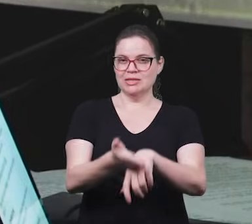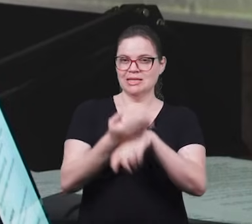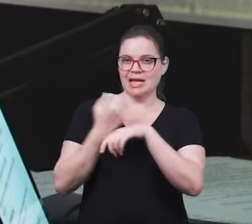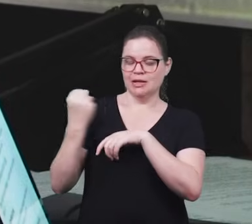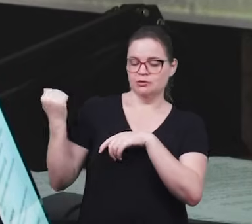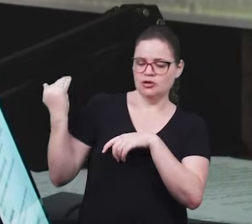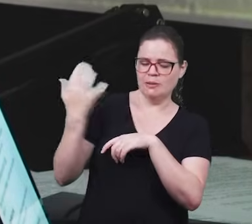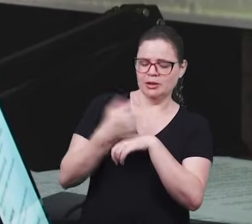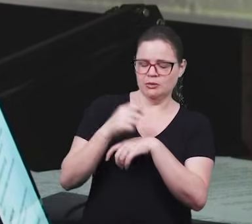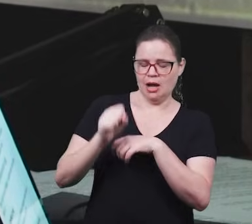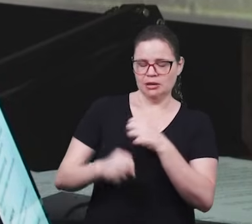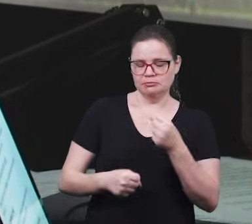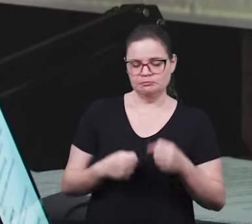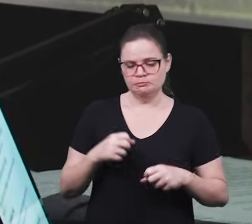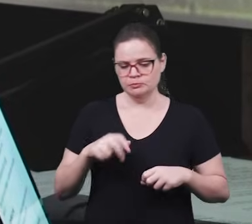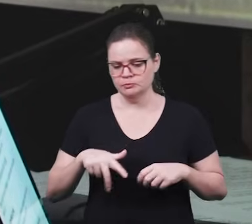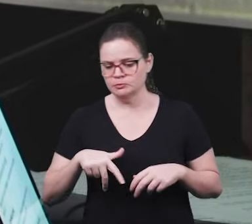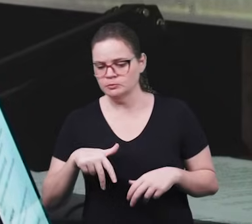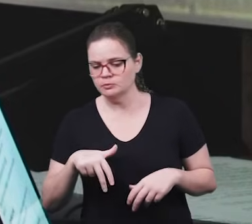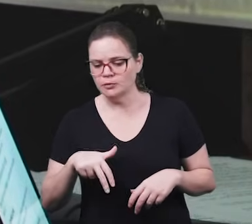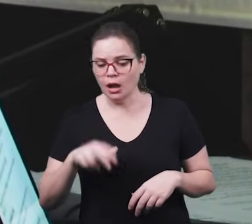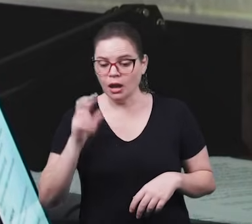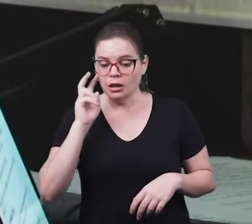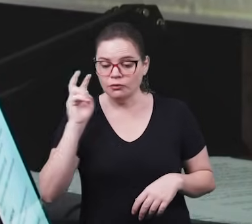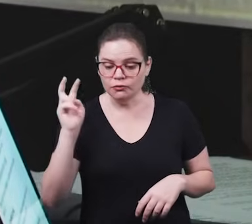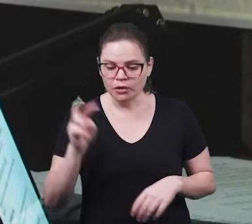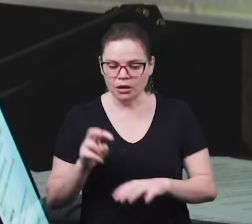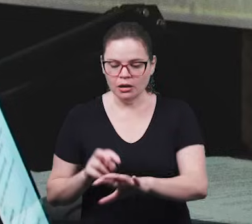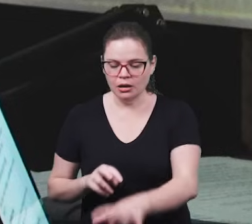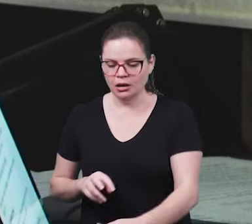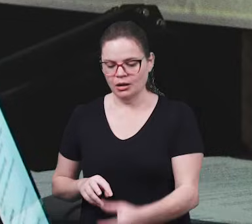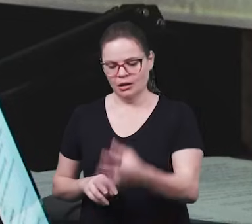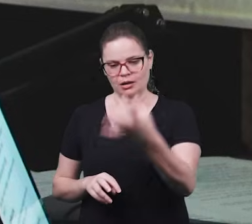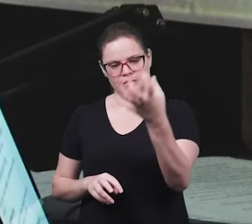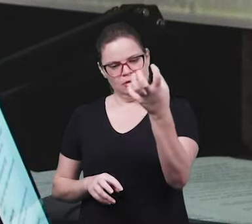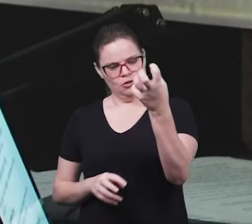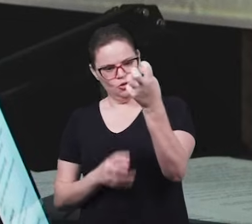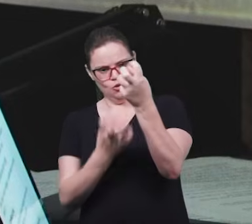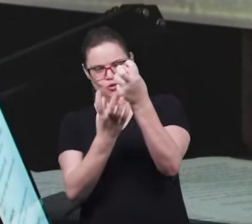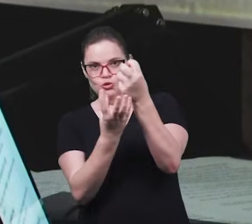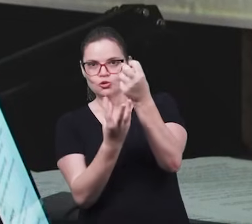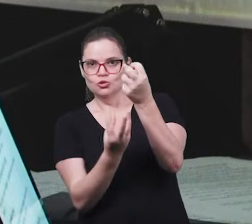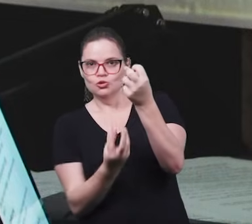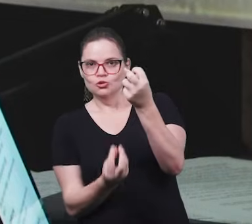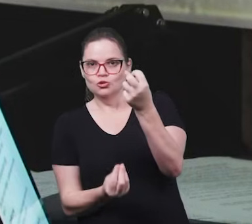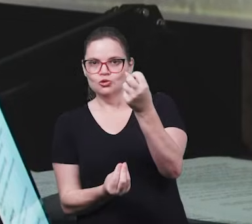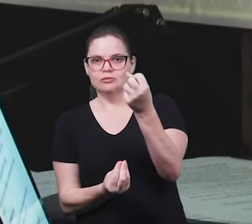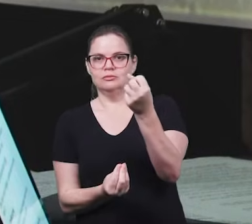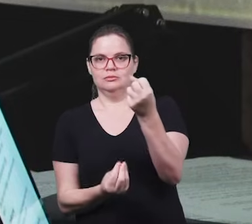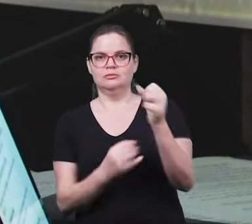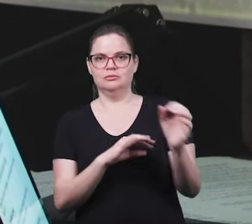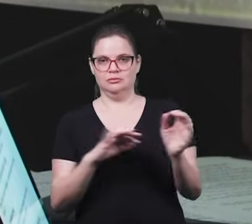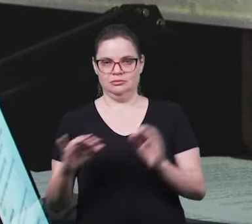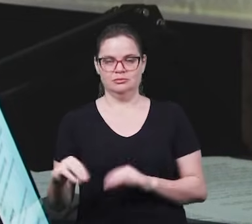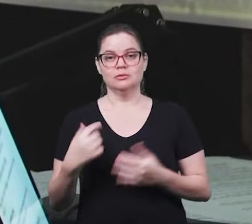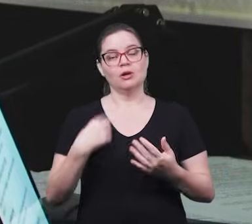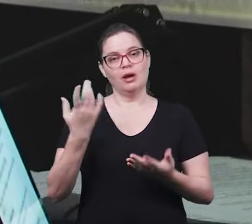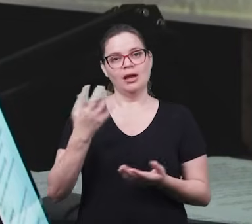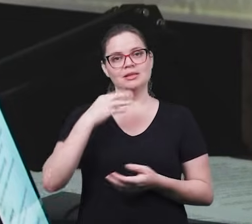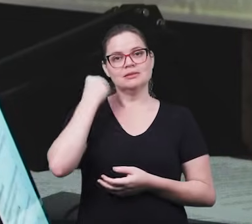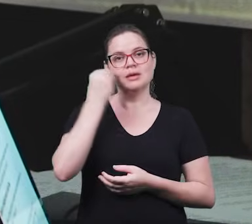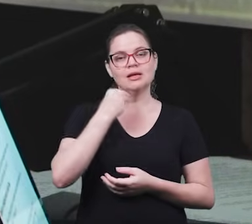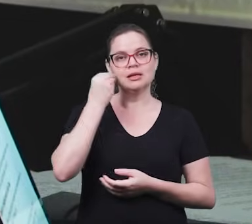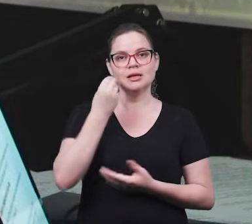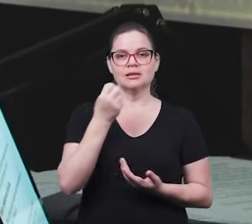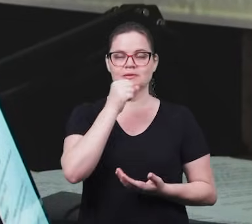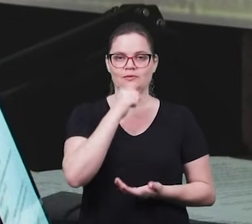para tomar posse daquela bênção, daquele mistério com o Senhor. Então fica para nós essas experiências do Velho Testamento, até para